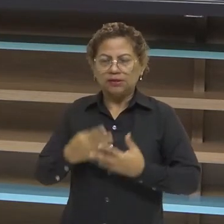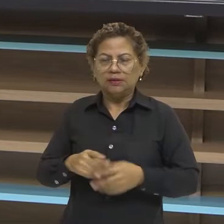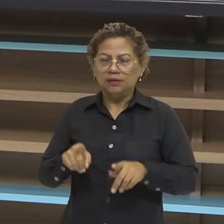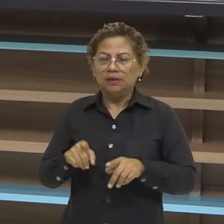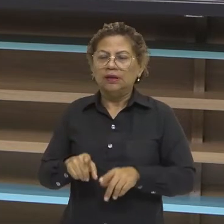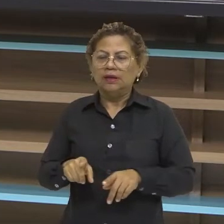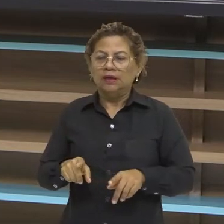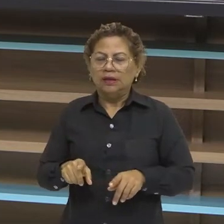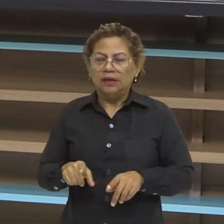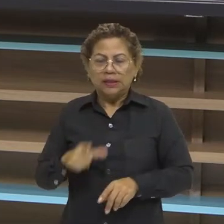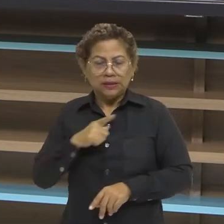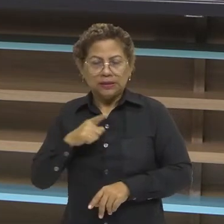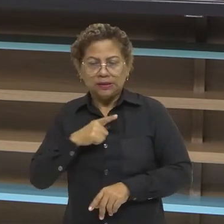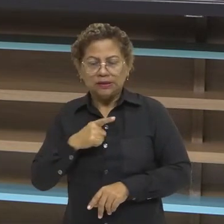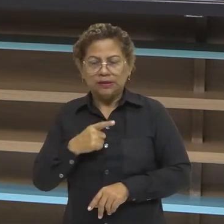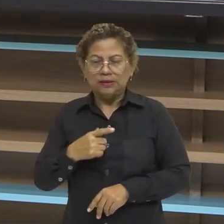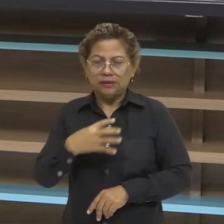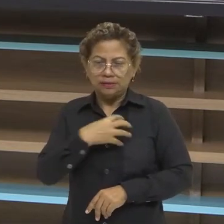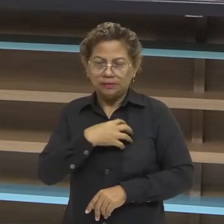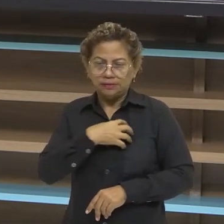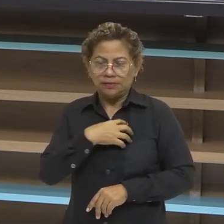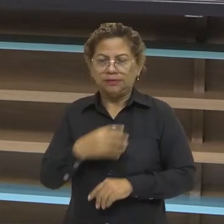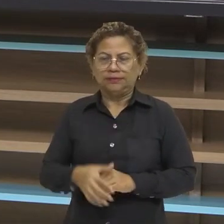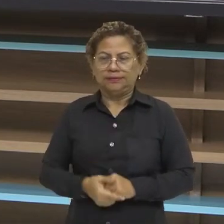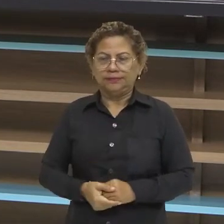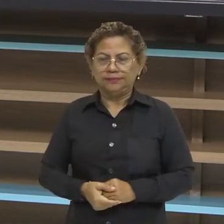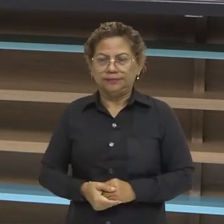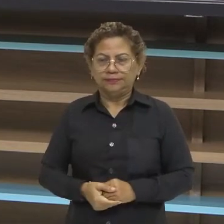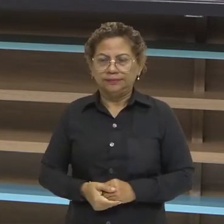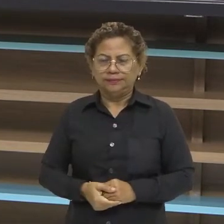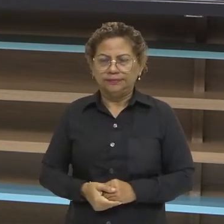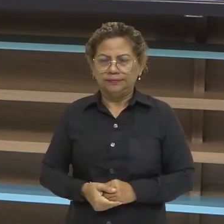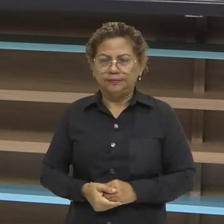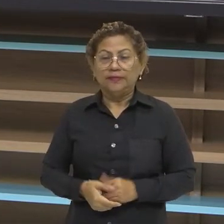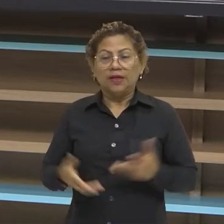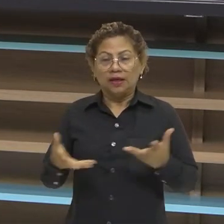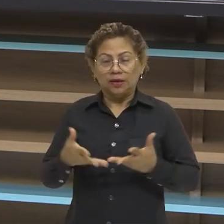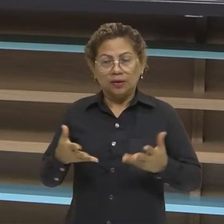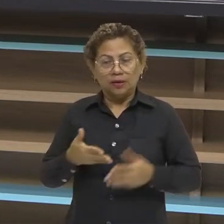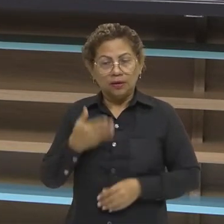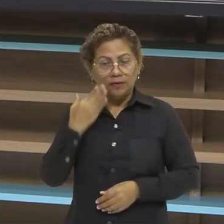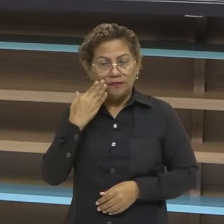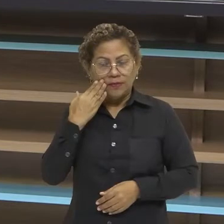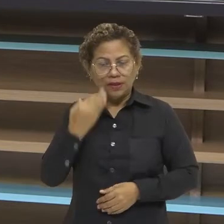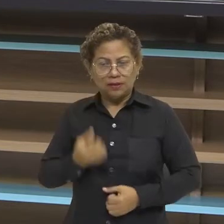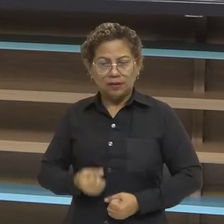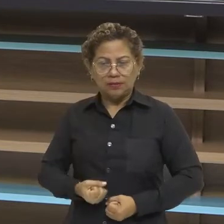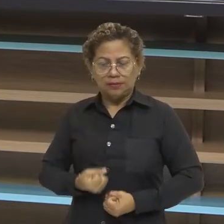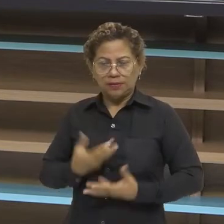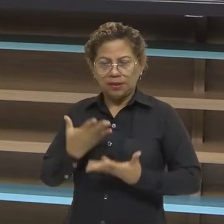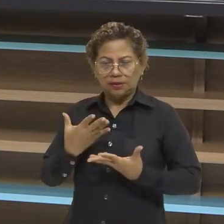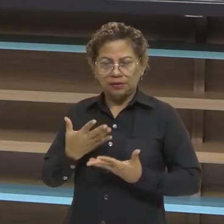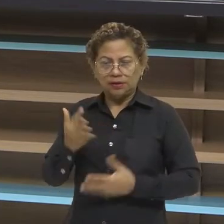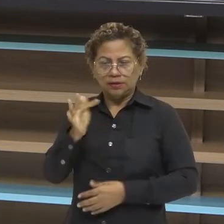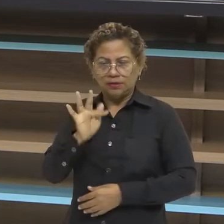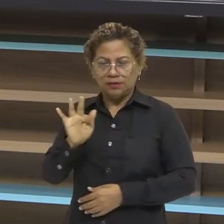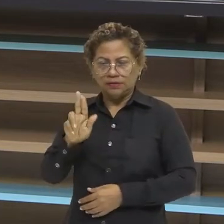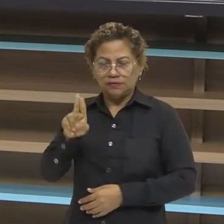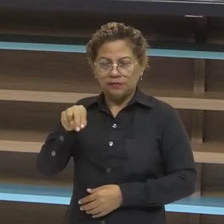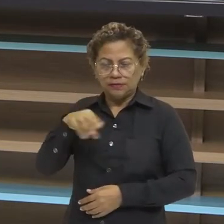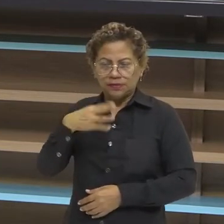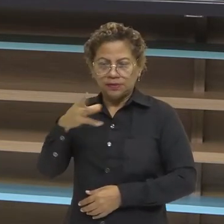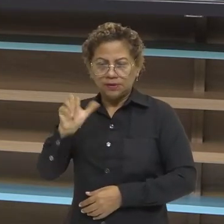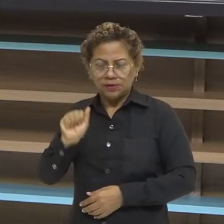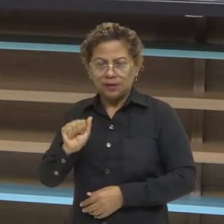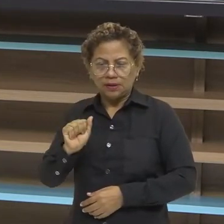sentimentos, ok? Então nós temos agora a função poética. A função poética, ela